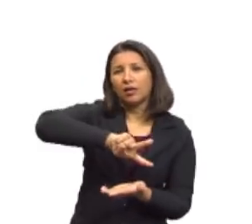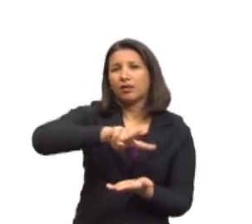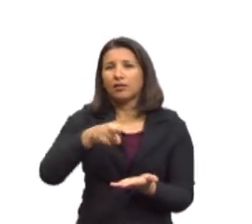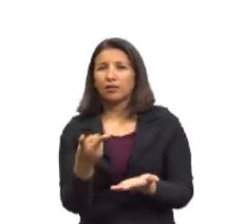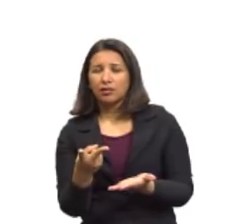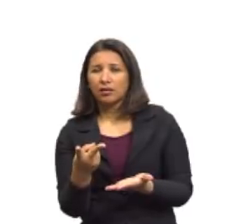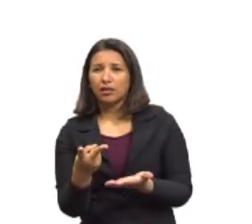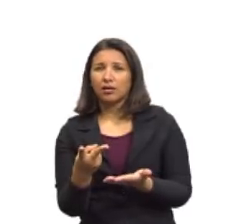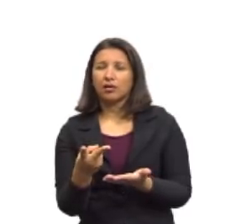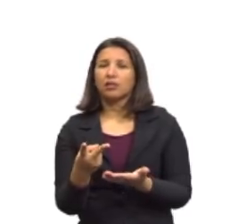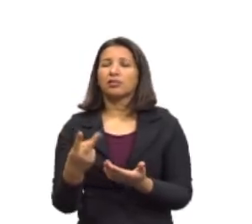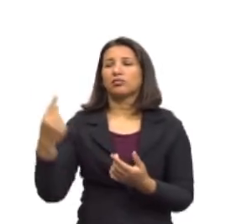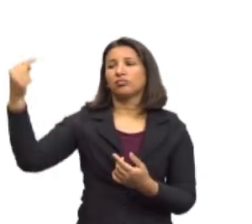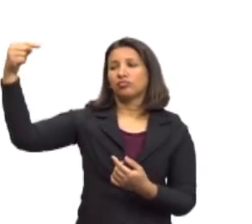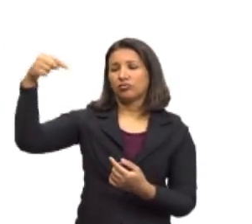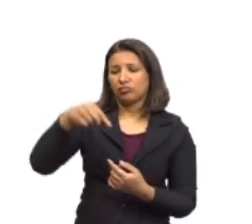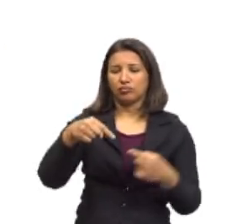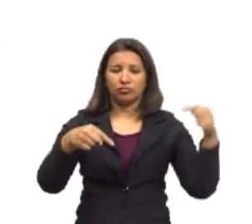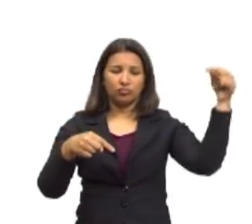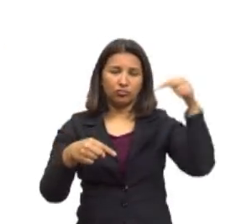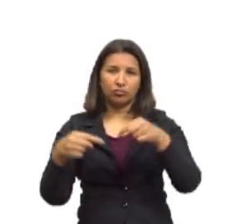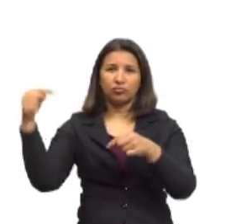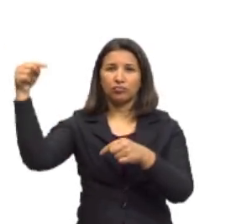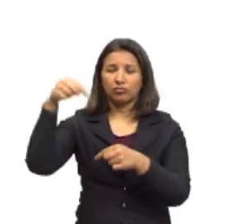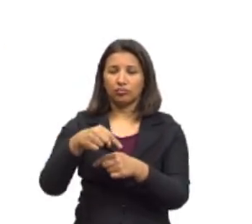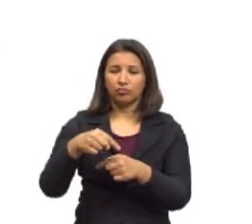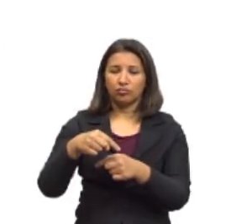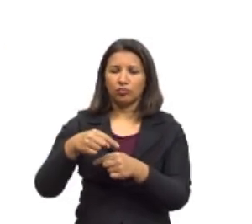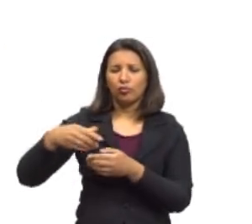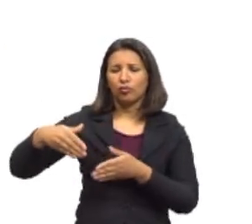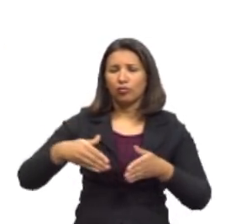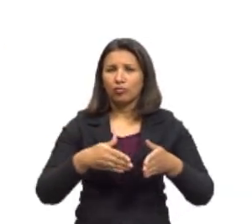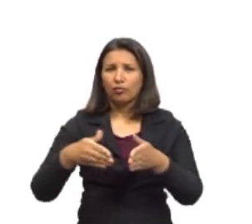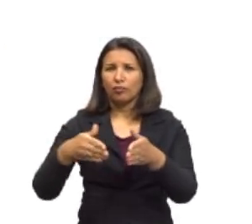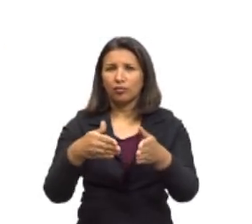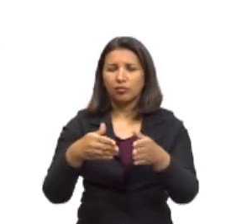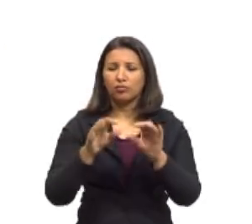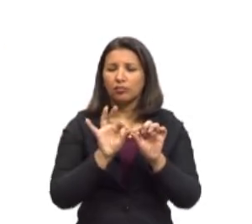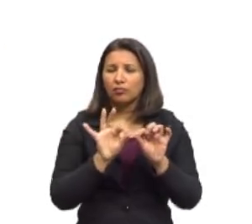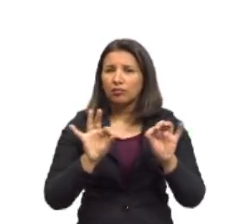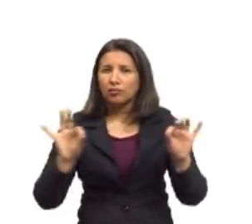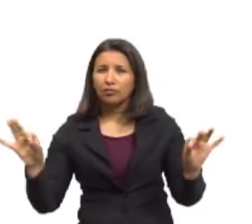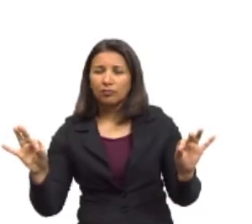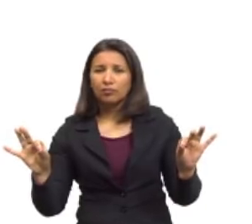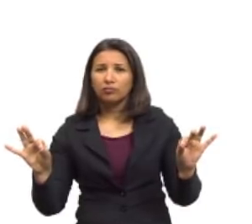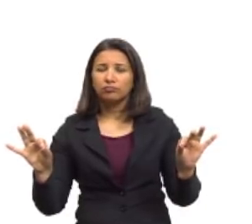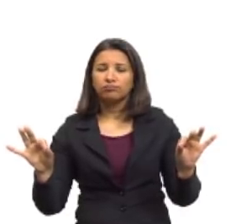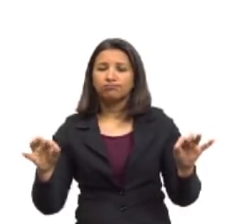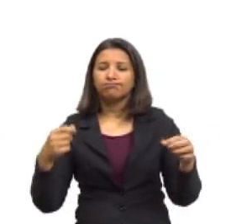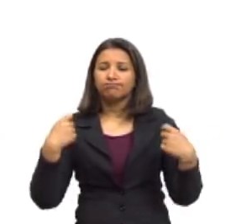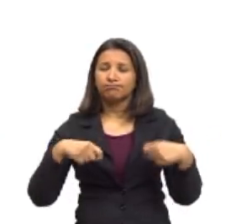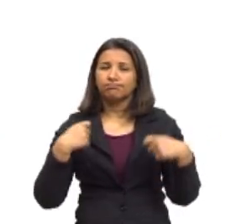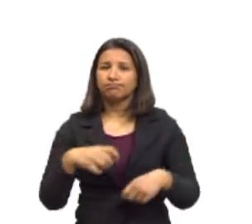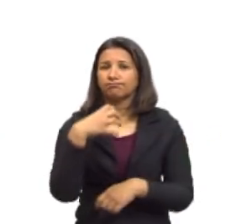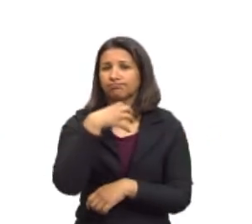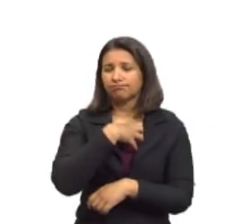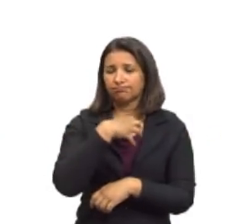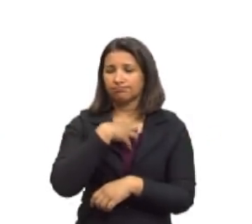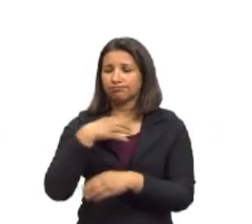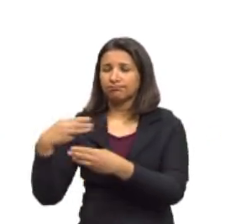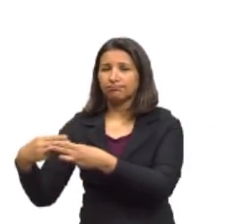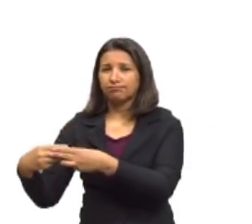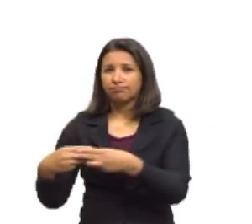né? Os raios de luz, o caminho que ele segue, né, depende do sentido da propagação.